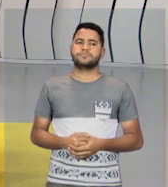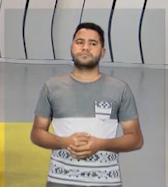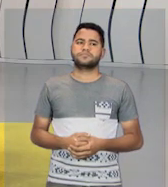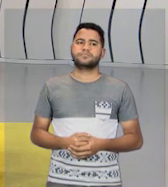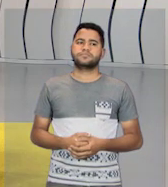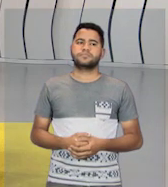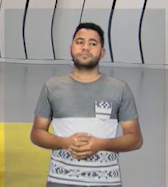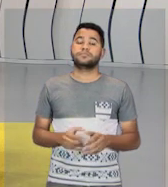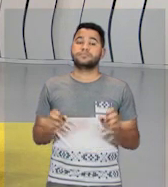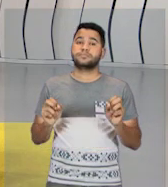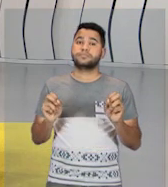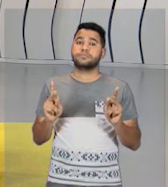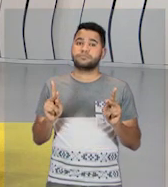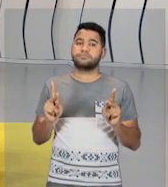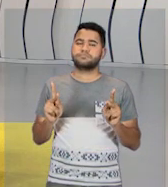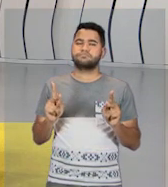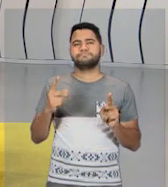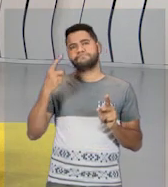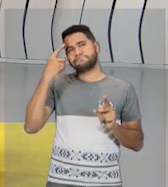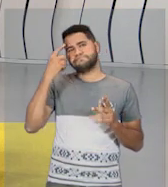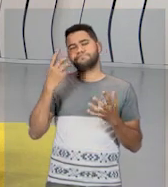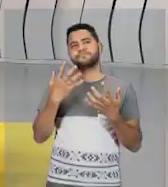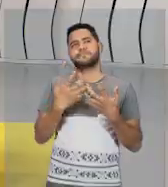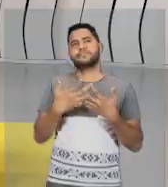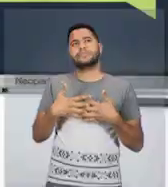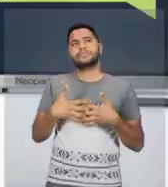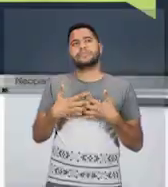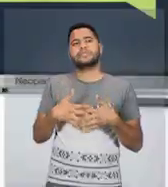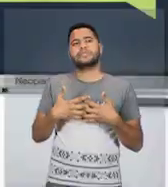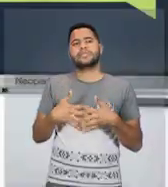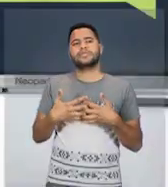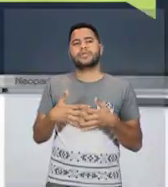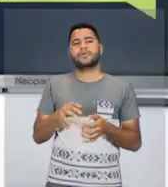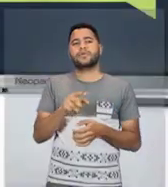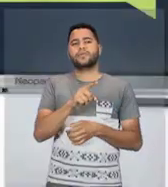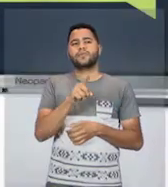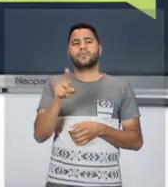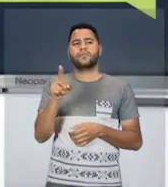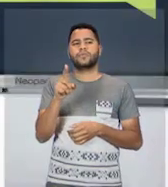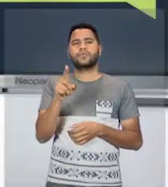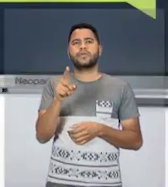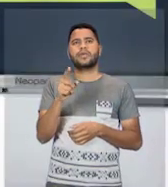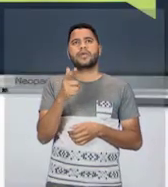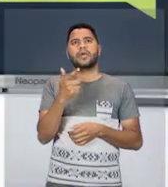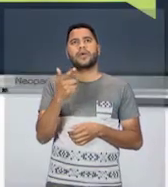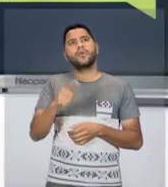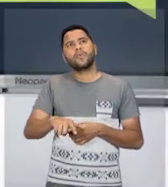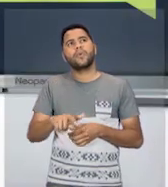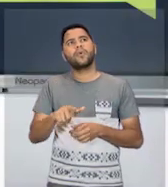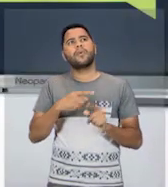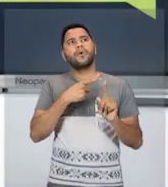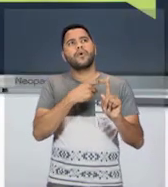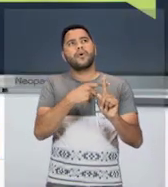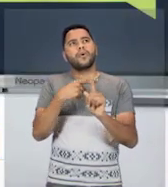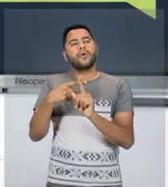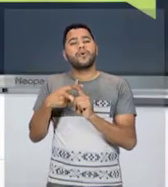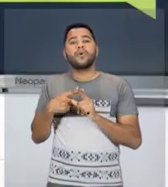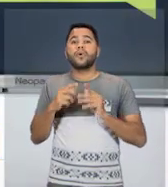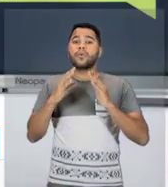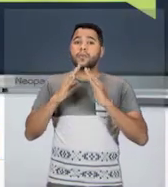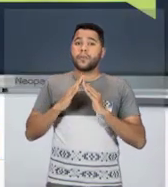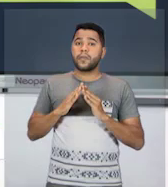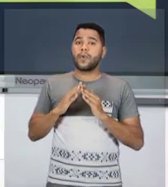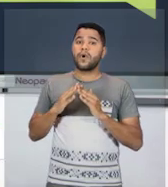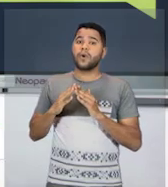é a Ok então vamos pensar aí pensa em aí vocês mais algumas vantagens para quem mora na cidade